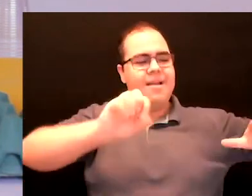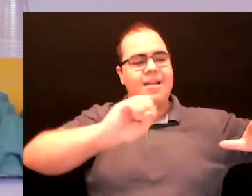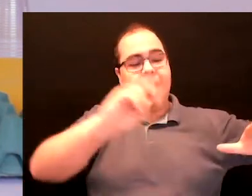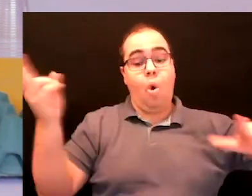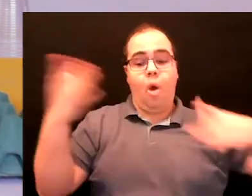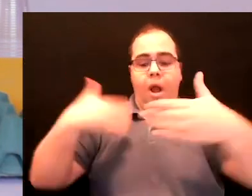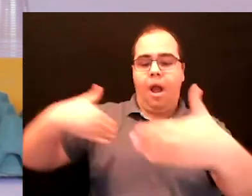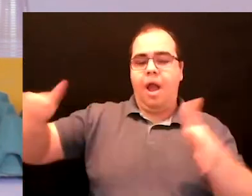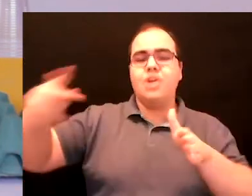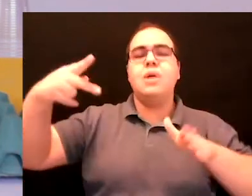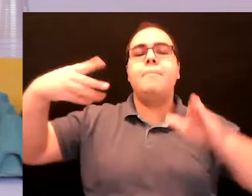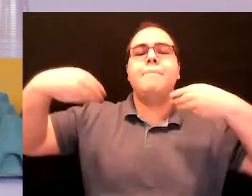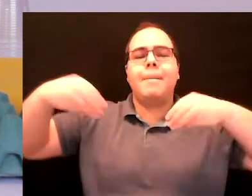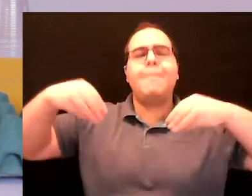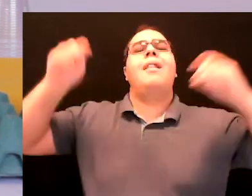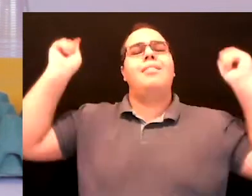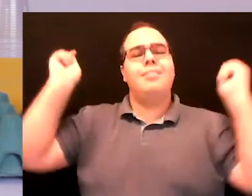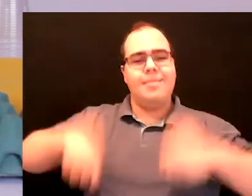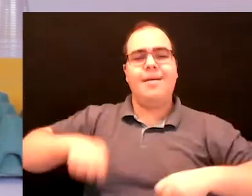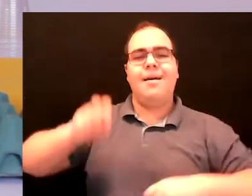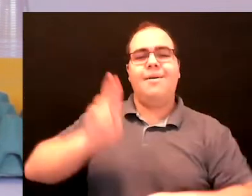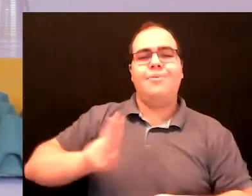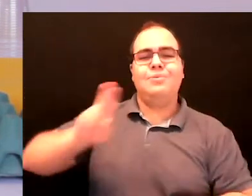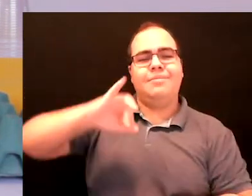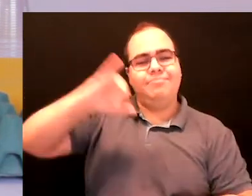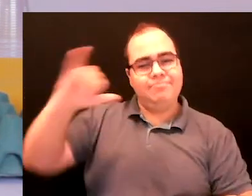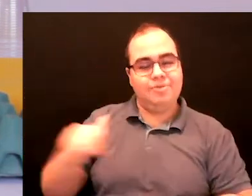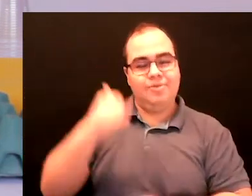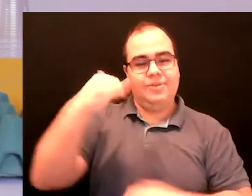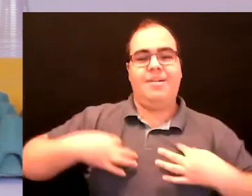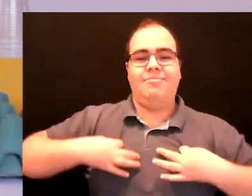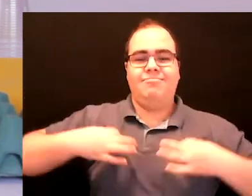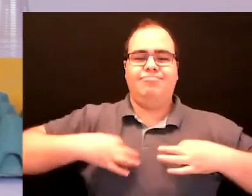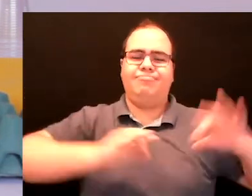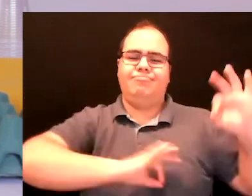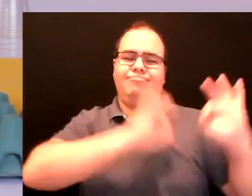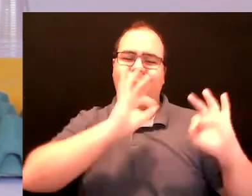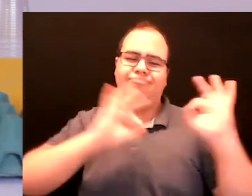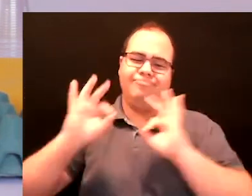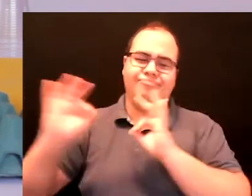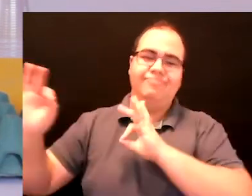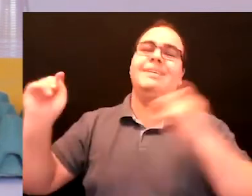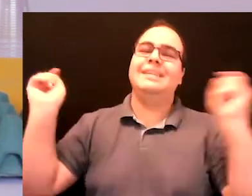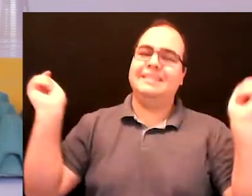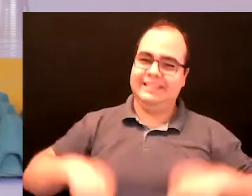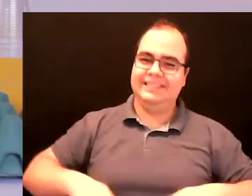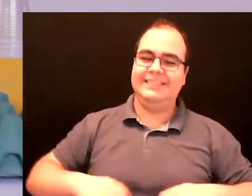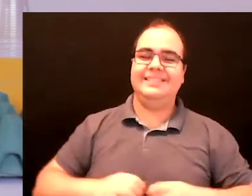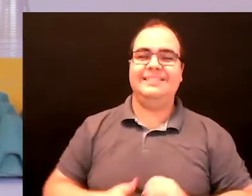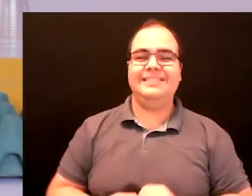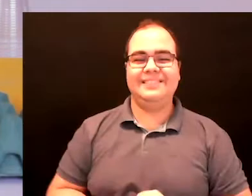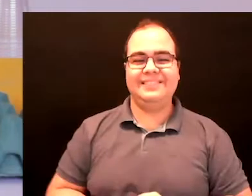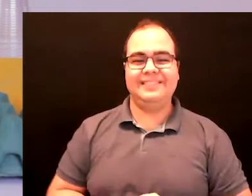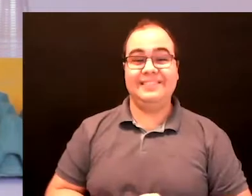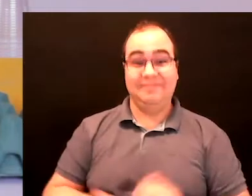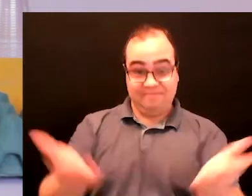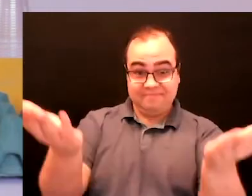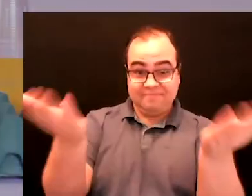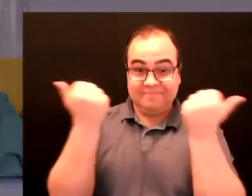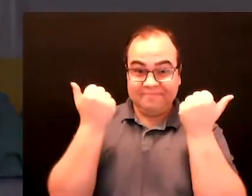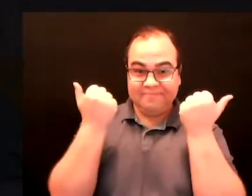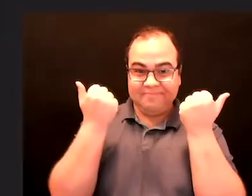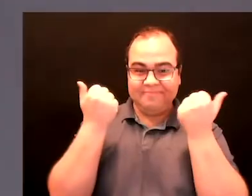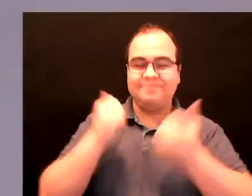com papelão, tudo isso pode ser reaproveitado na confecção de figurinos e alegorias. Vamos